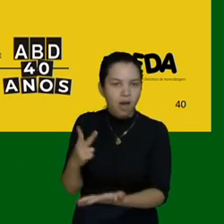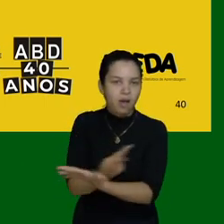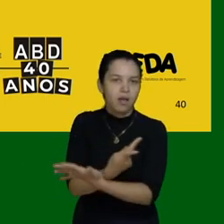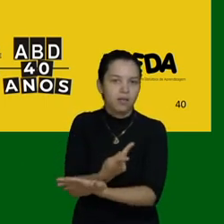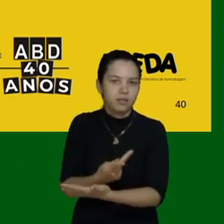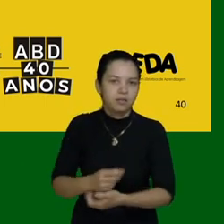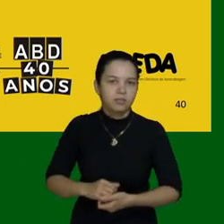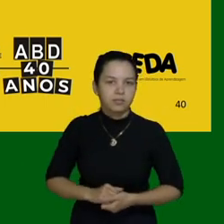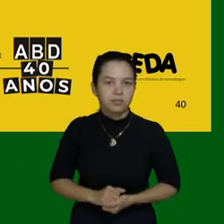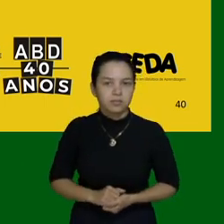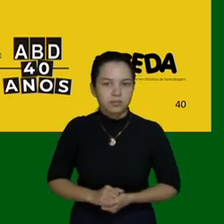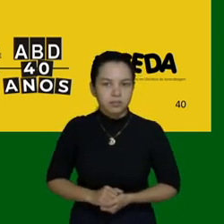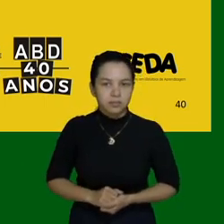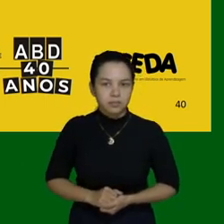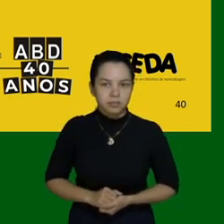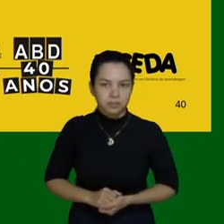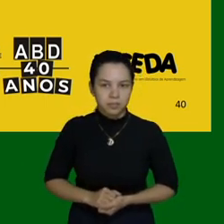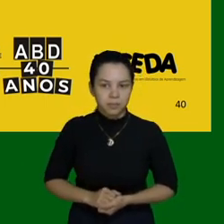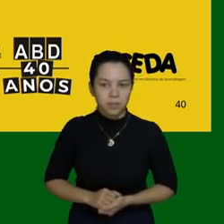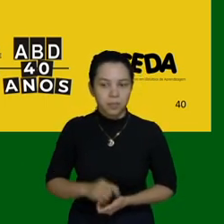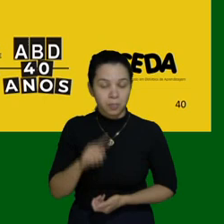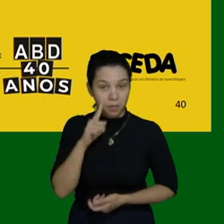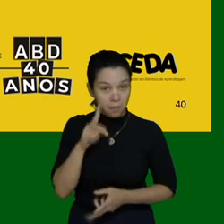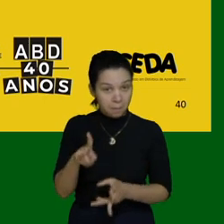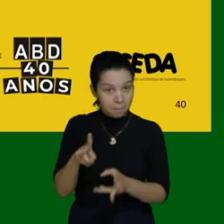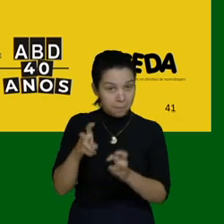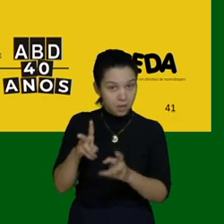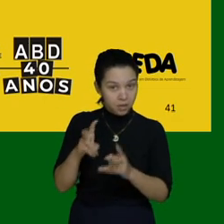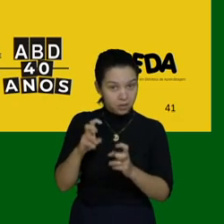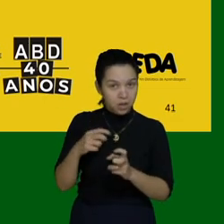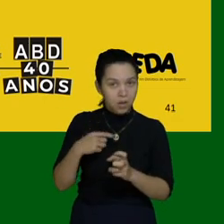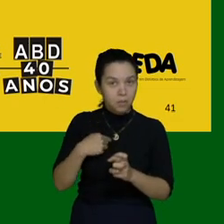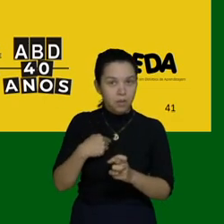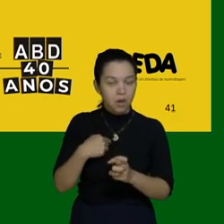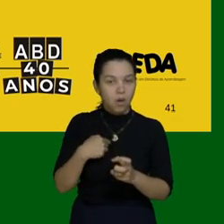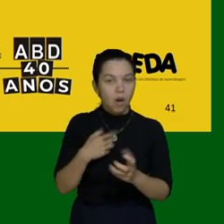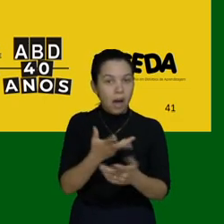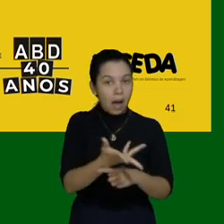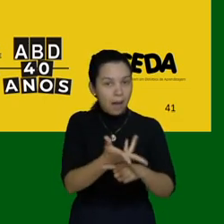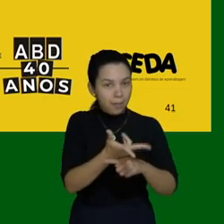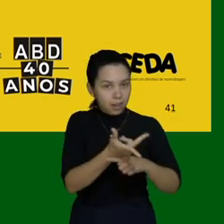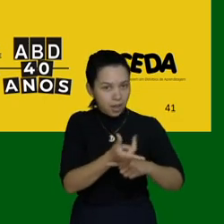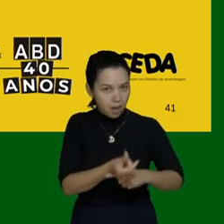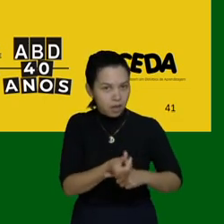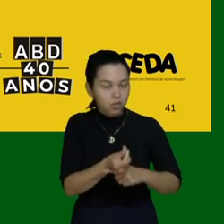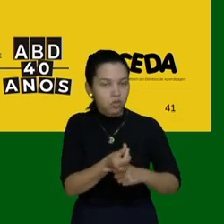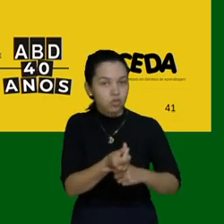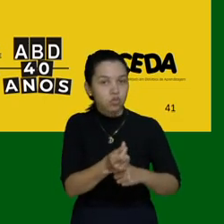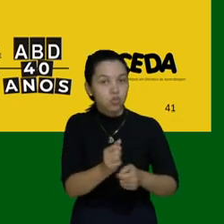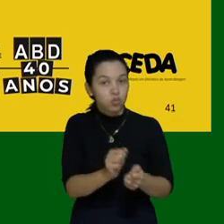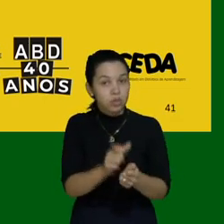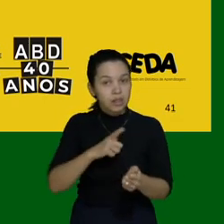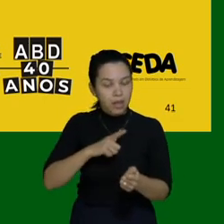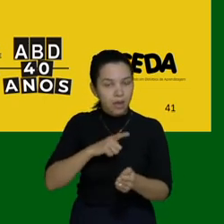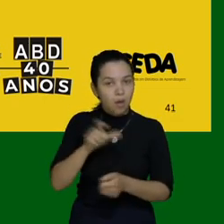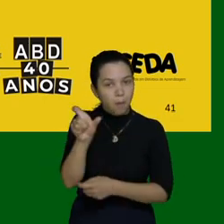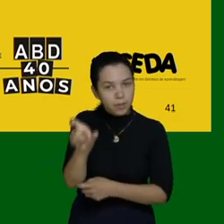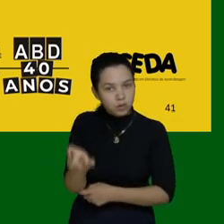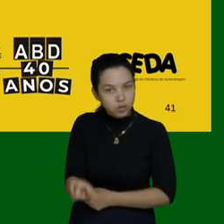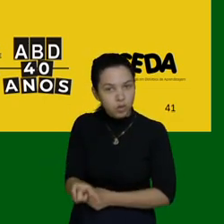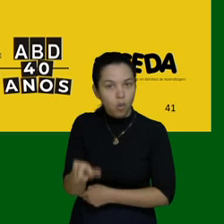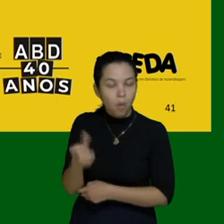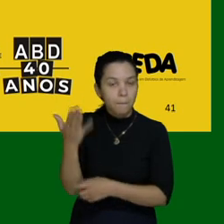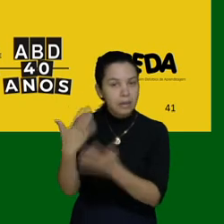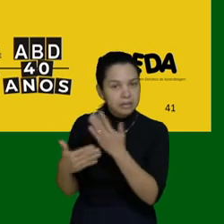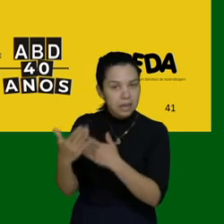alheio e vocês percebam que eu tô junto com habilidade uma pessoa que tevem ou teve dislexia